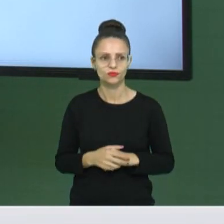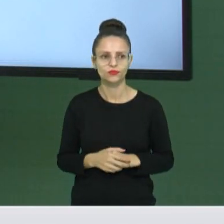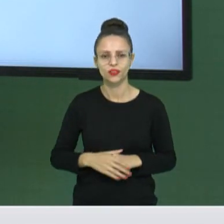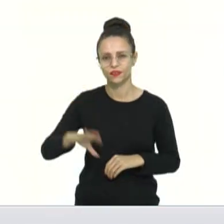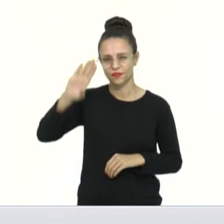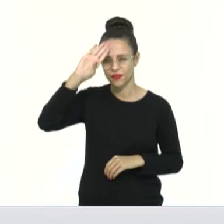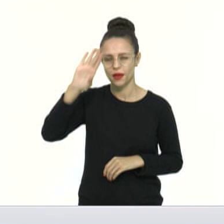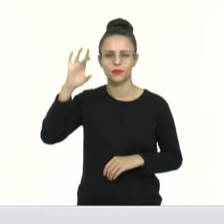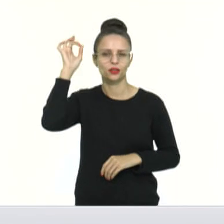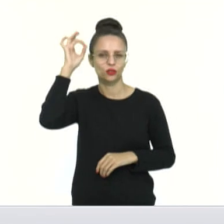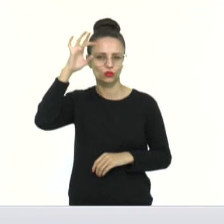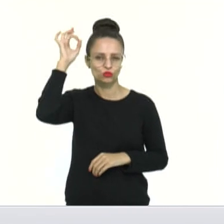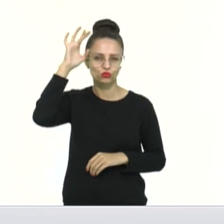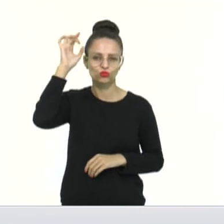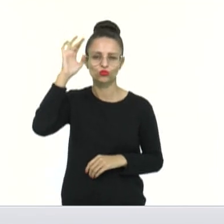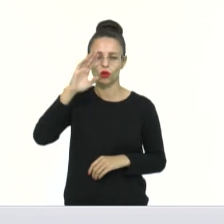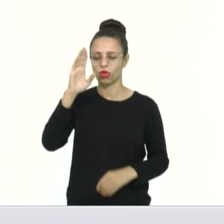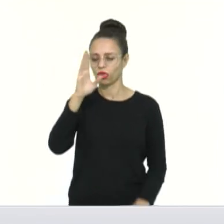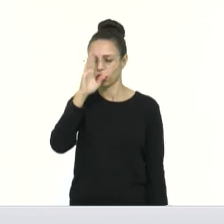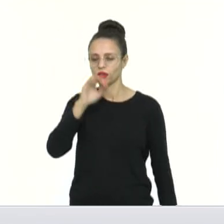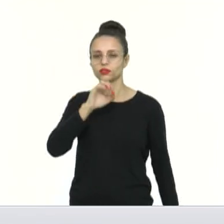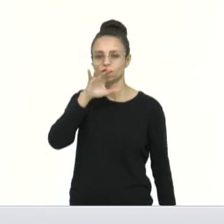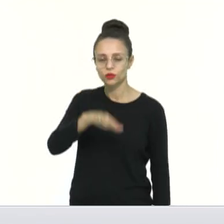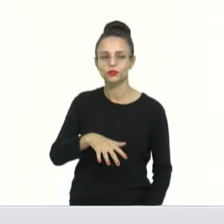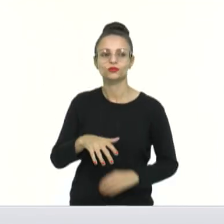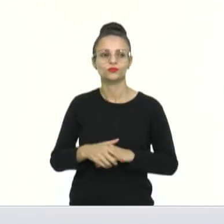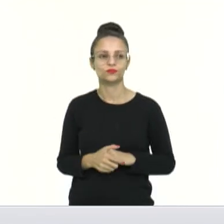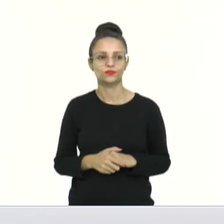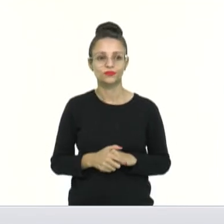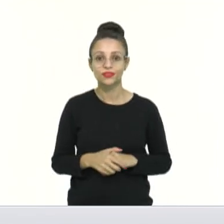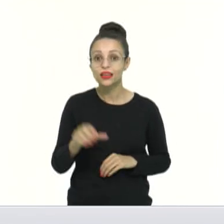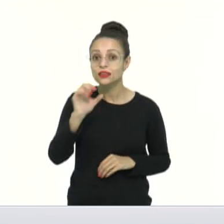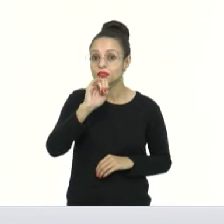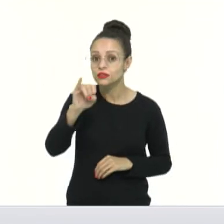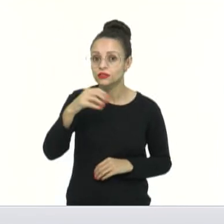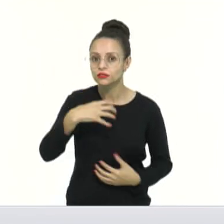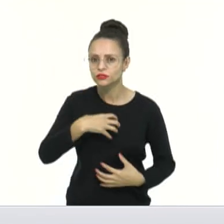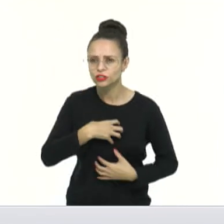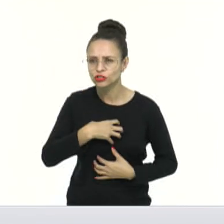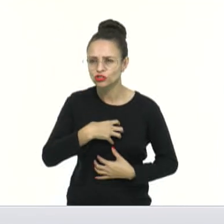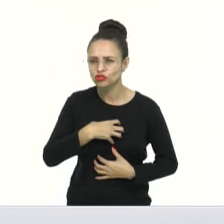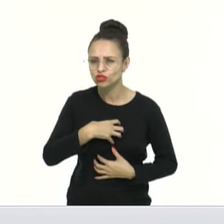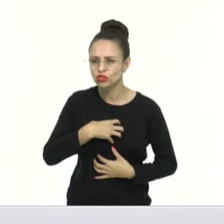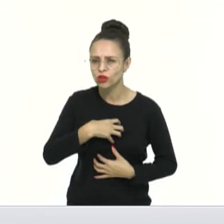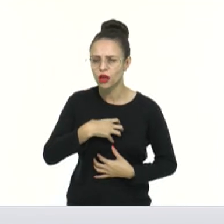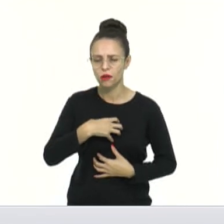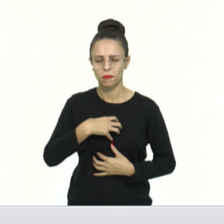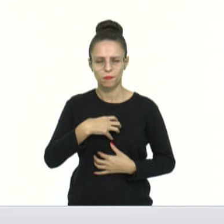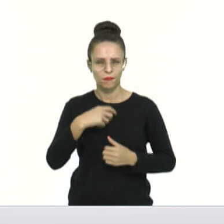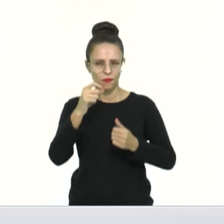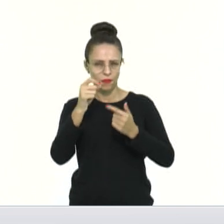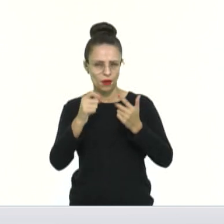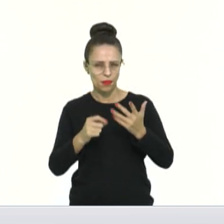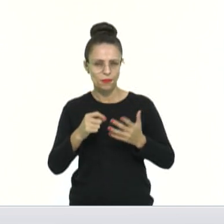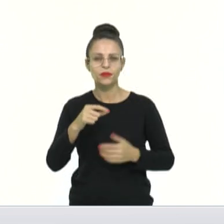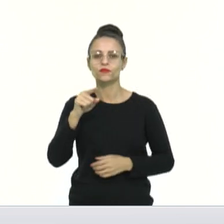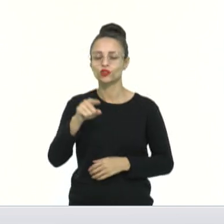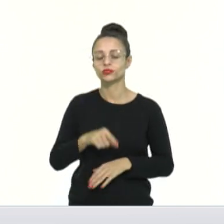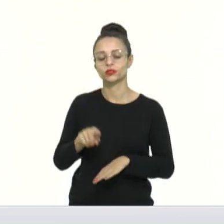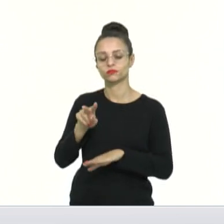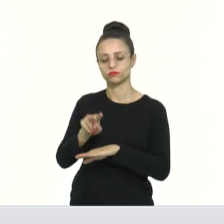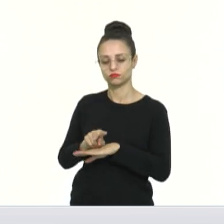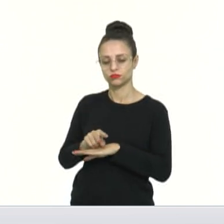Febre alta, dor de cabeça, náusea e vômitos e tal. Se tiver algum desses sintomas,